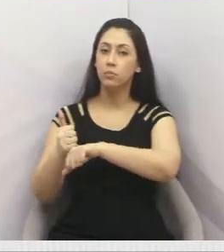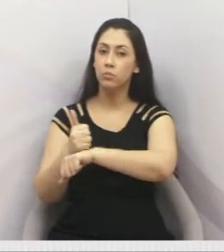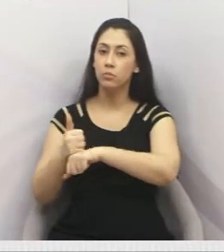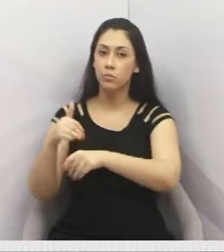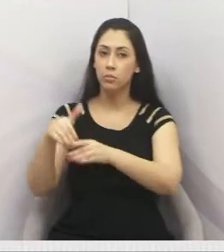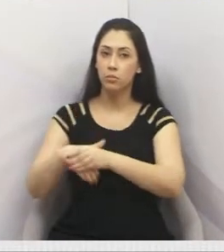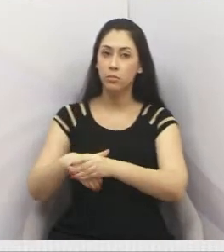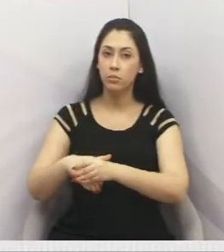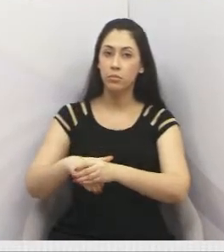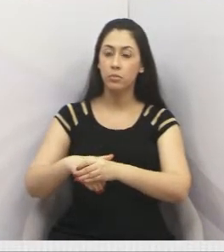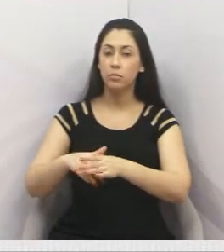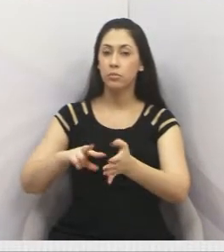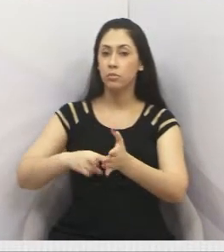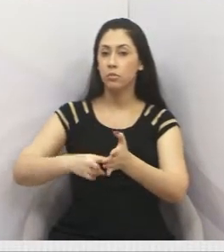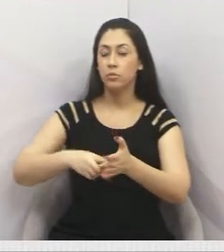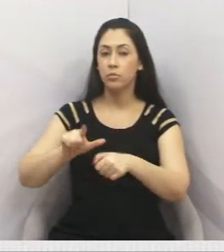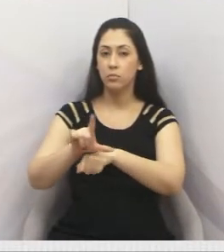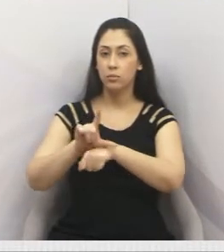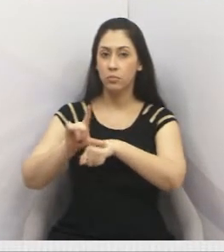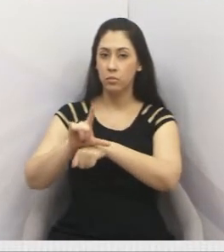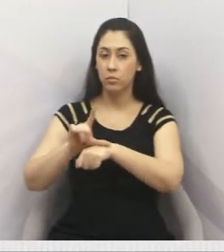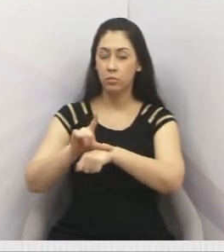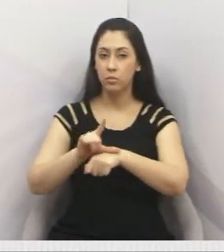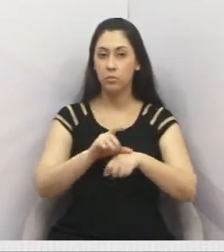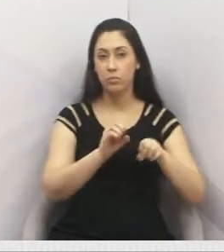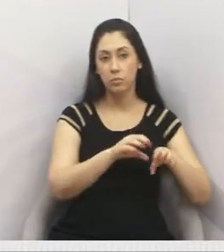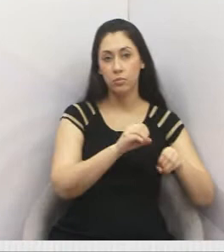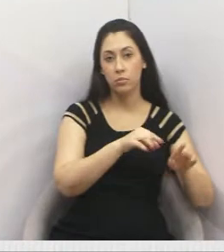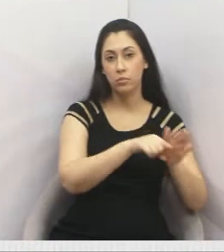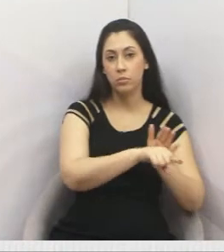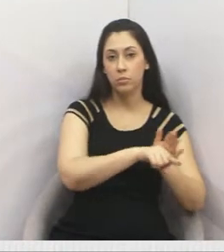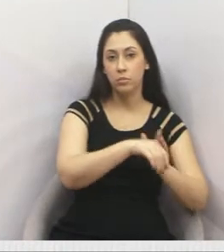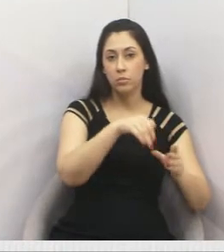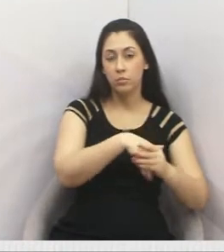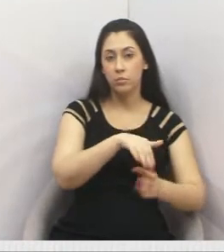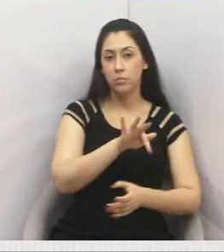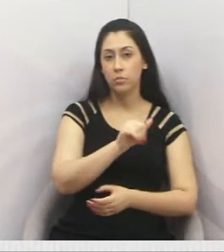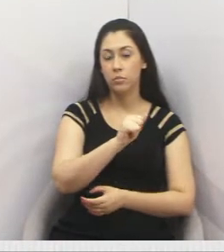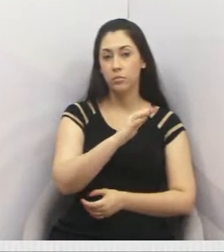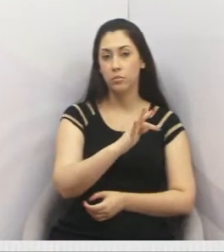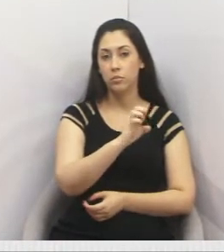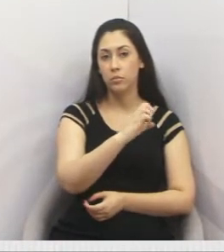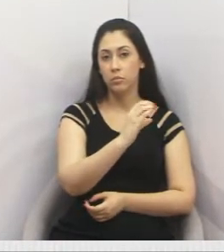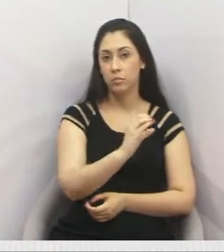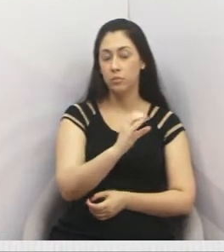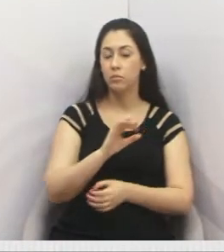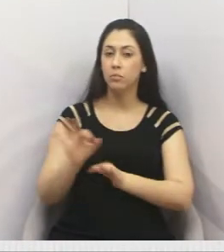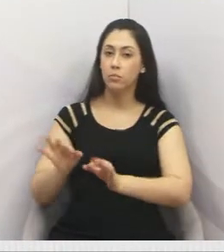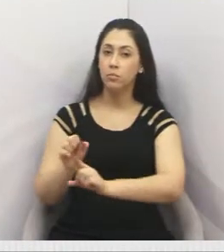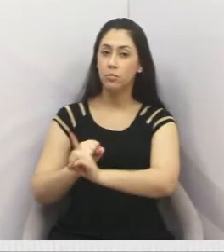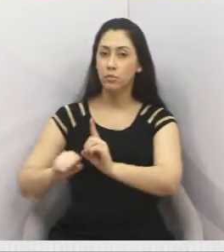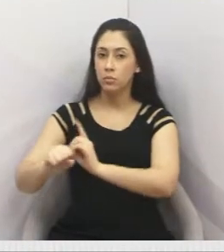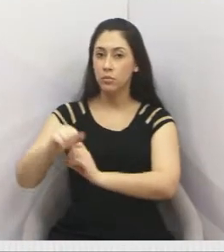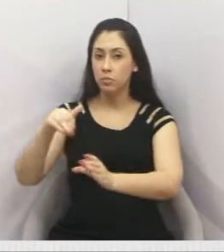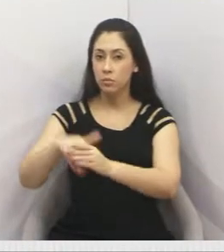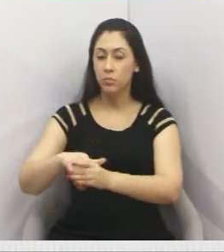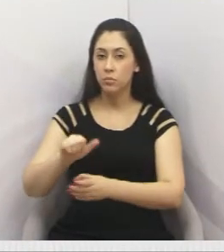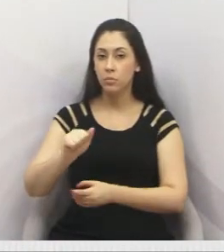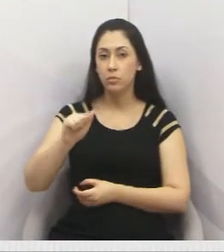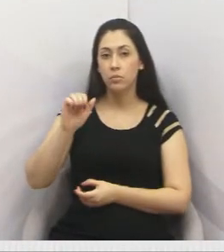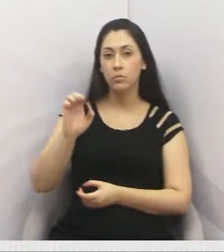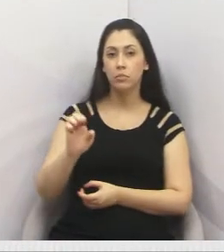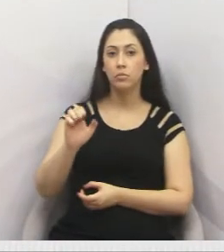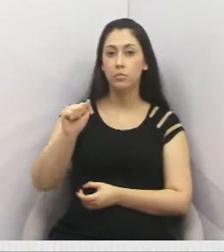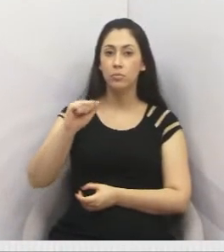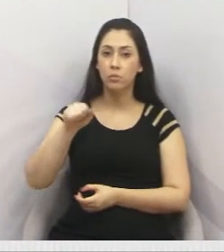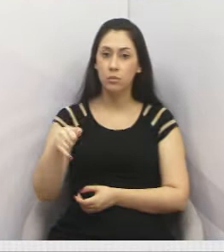profissionais, Sincomércio, entidades acadêmicas de pesquisa, FATEC, e Organização da Sociedade Civil, Associação dos Engenheiros e